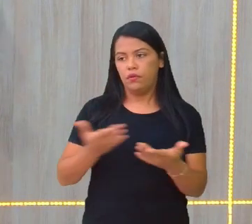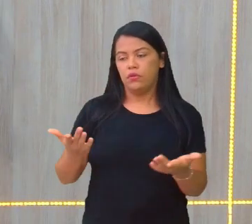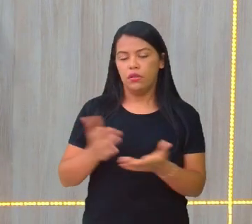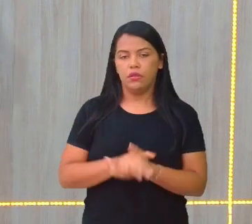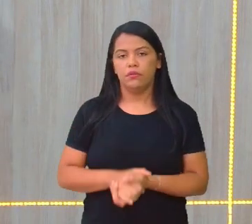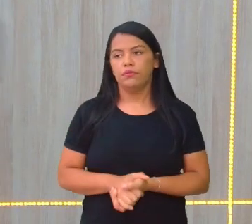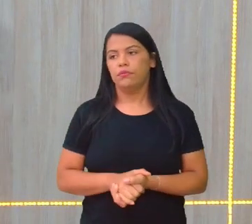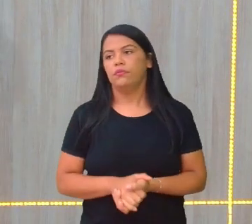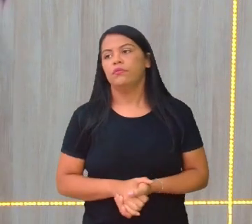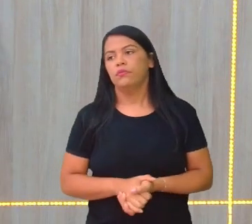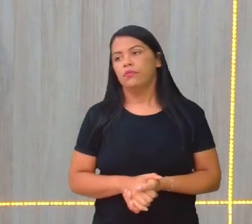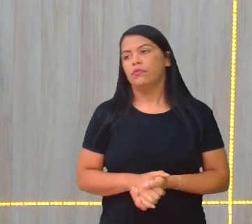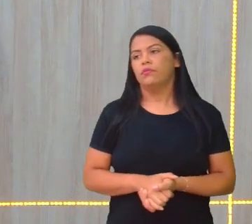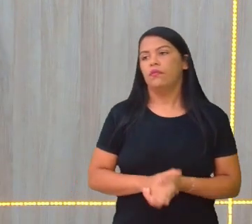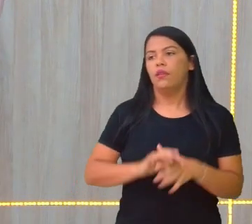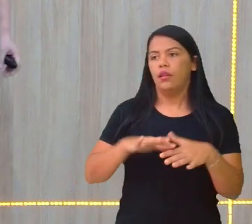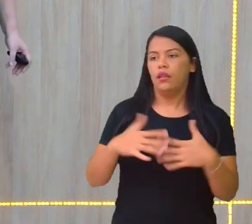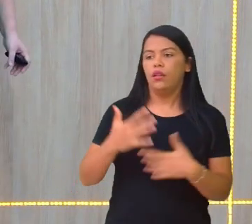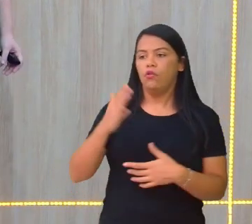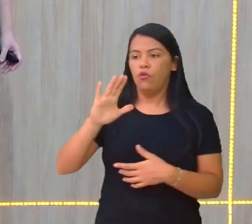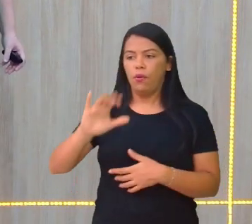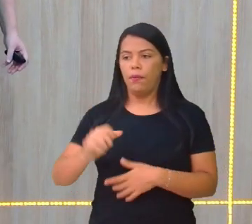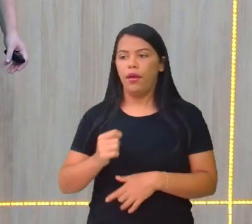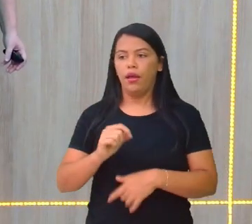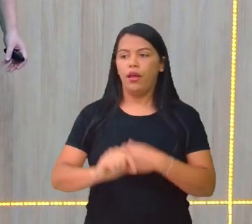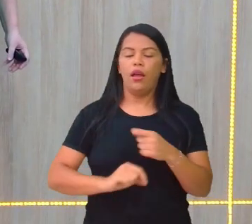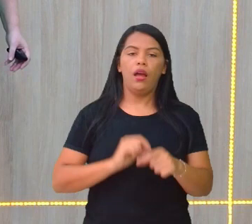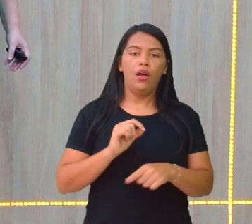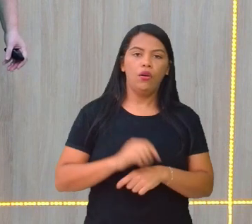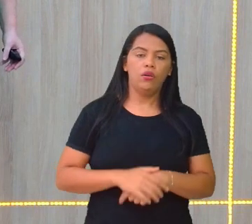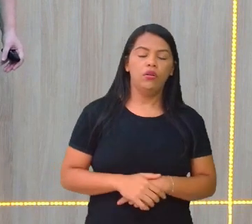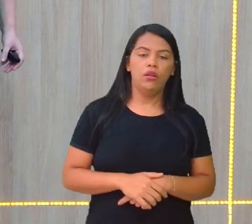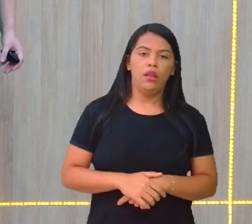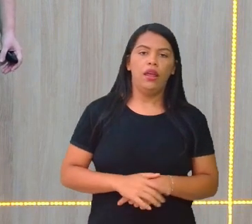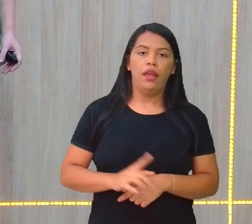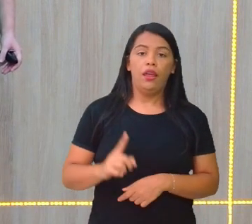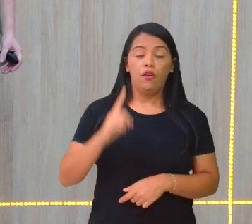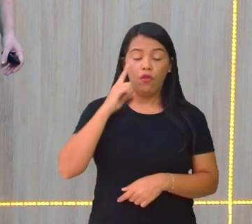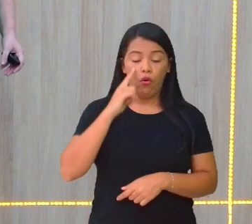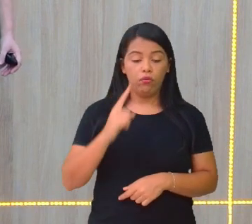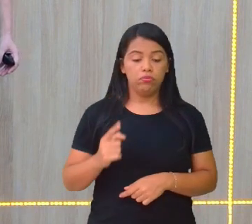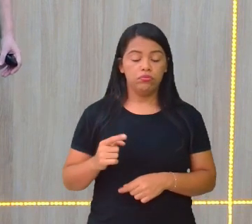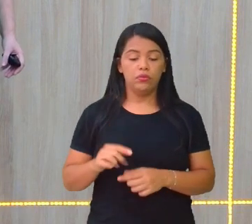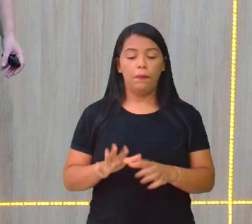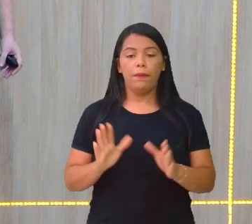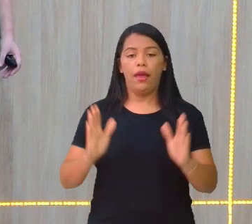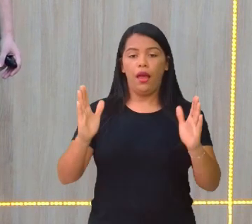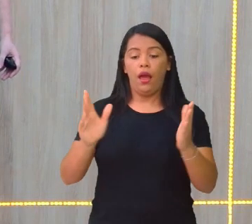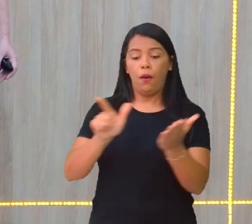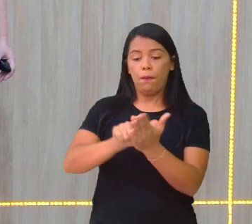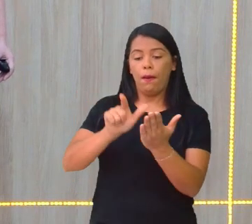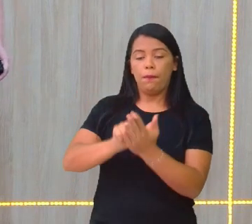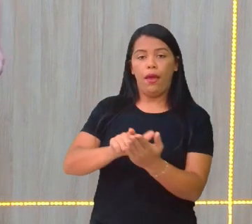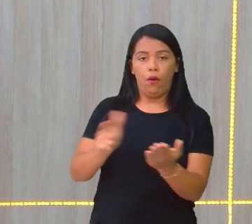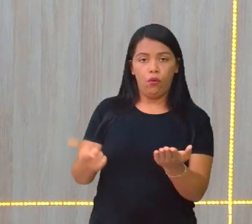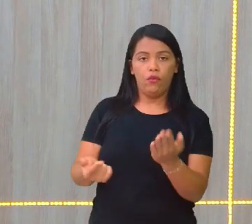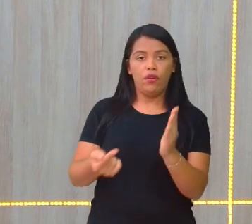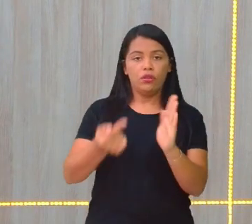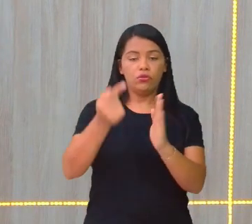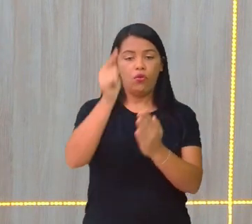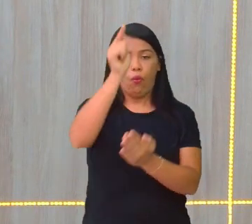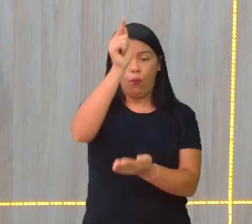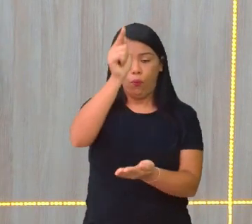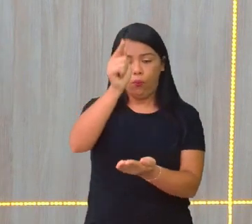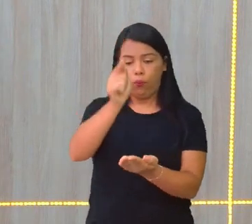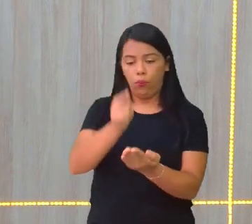Eu vou pegar esta folha e eu vou passar um traço no meio dela. E em cima do traço eu vou botar o sinal de igual.